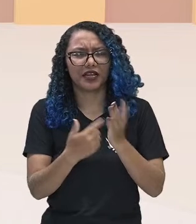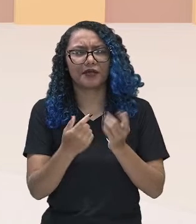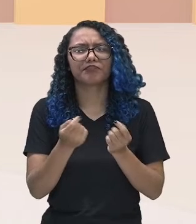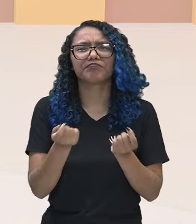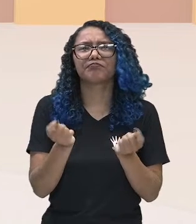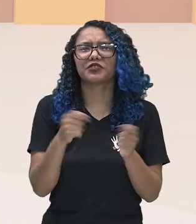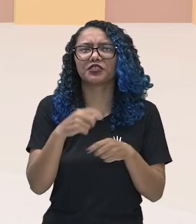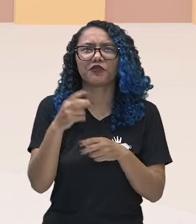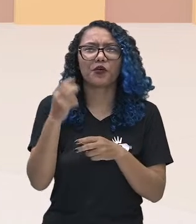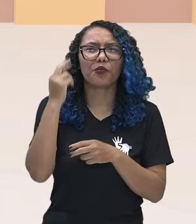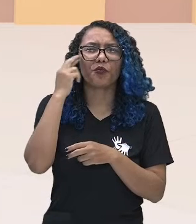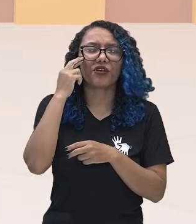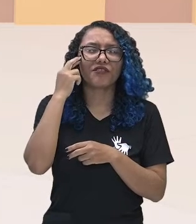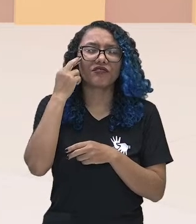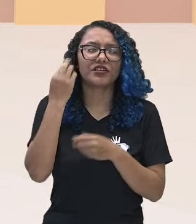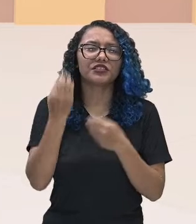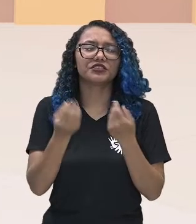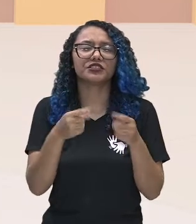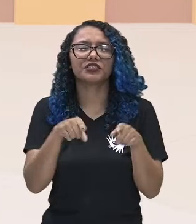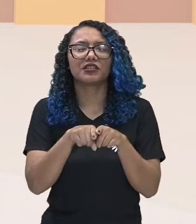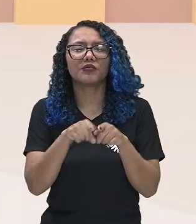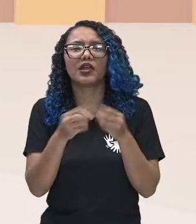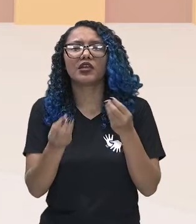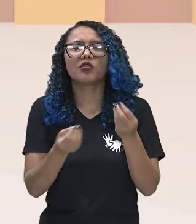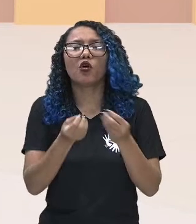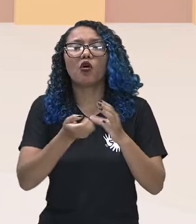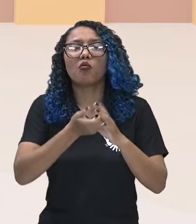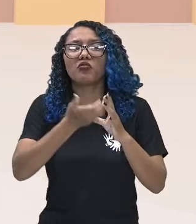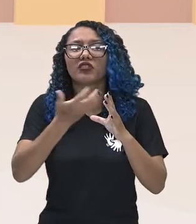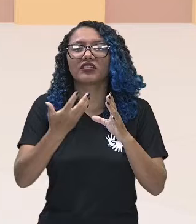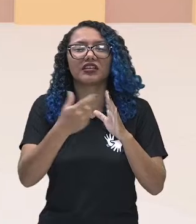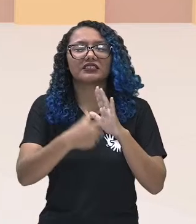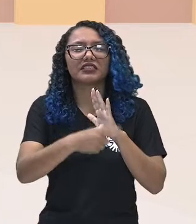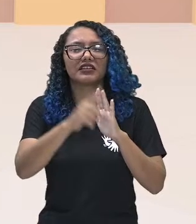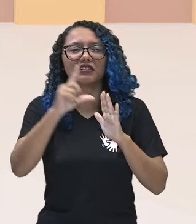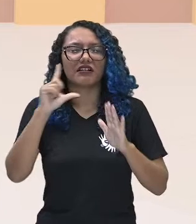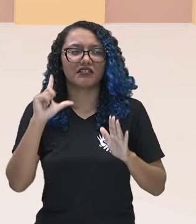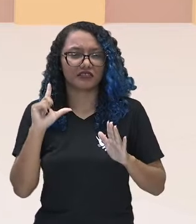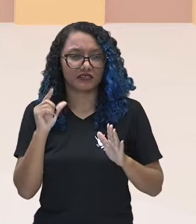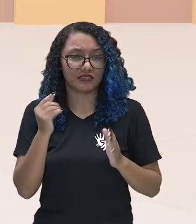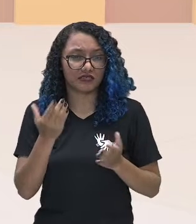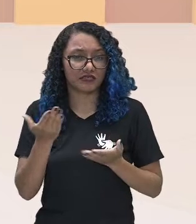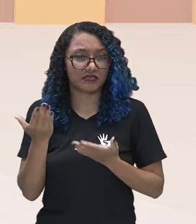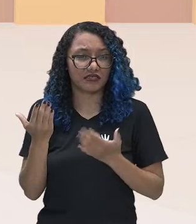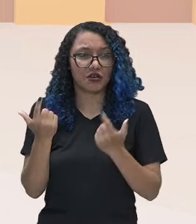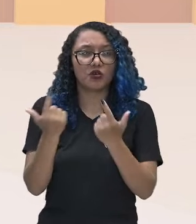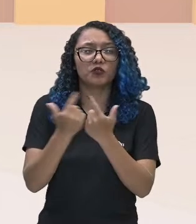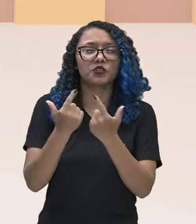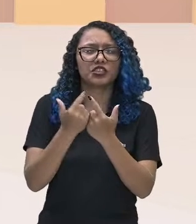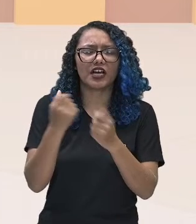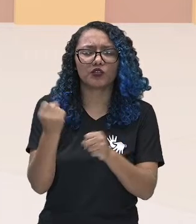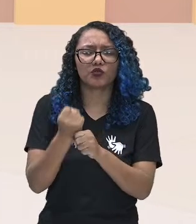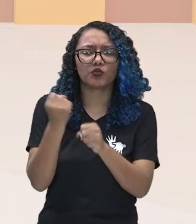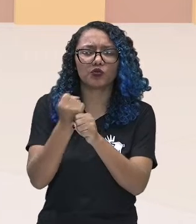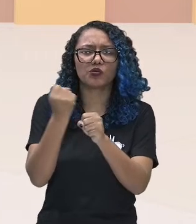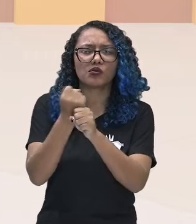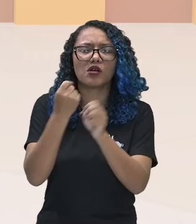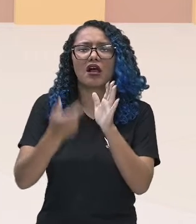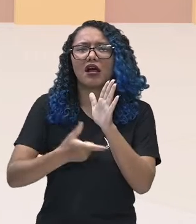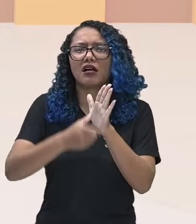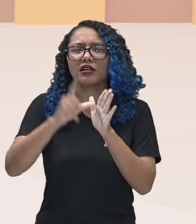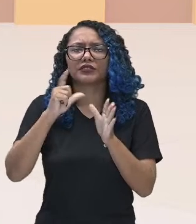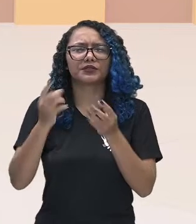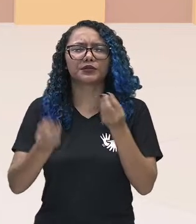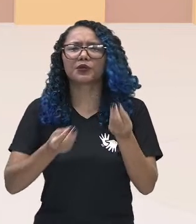também como é que eram os elementos antes de ser construído aí o nosso Teatro Amazonas,